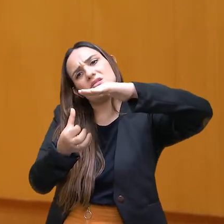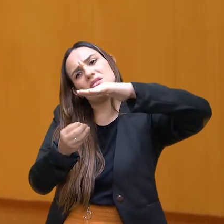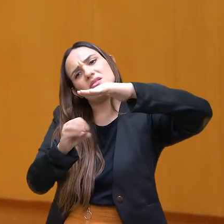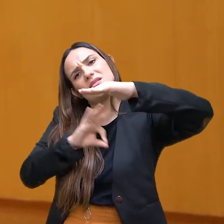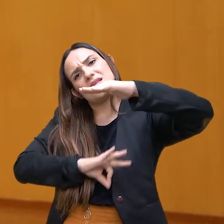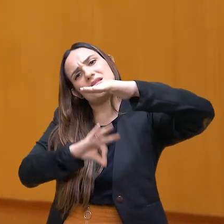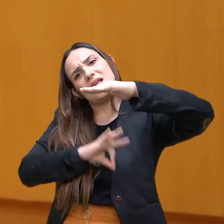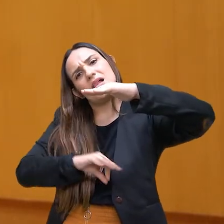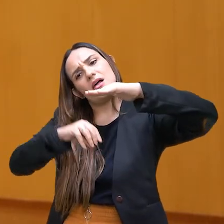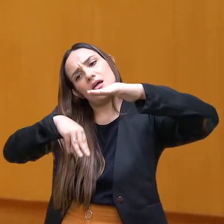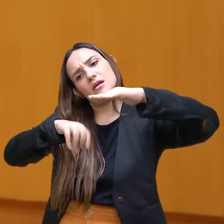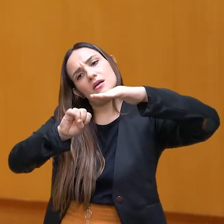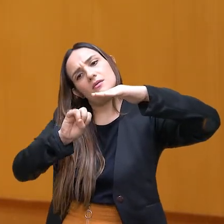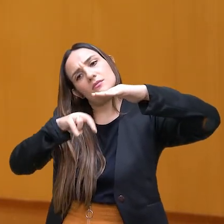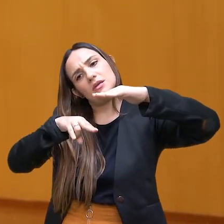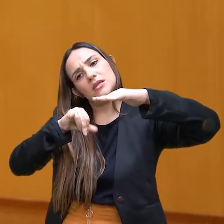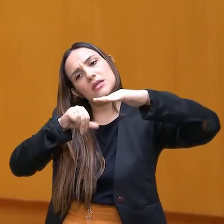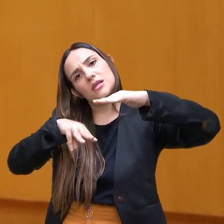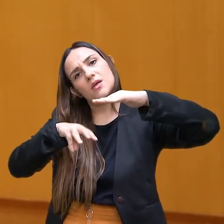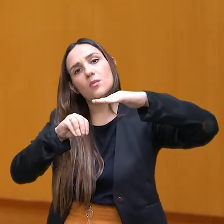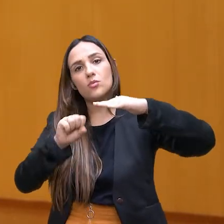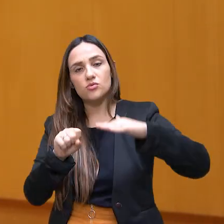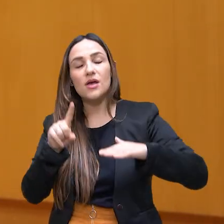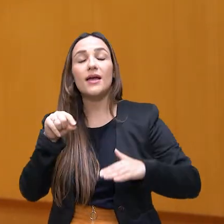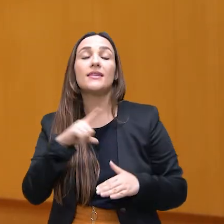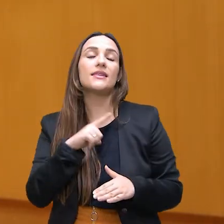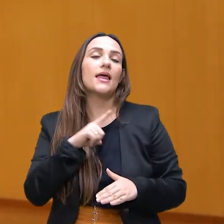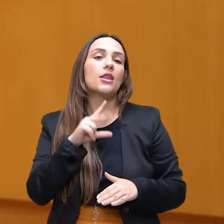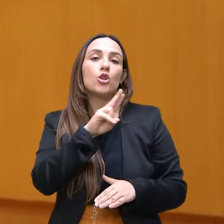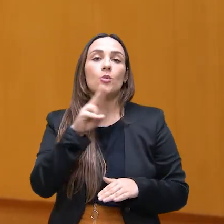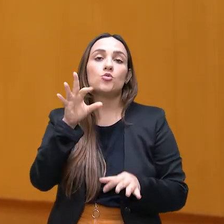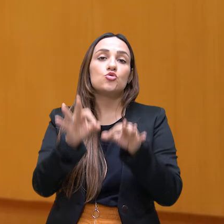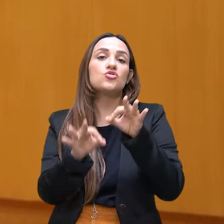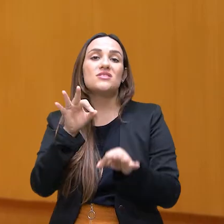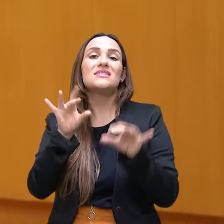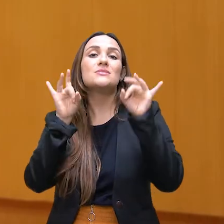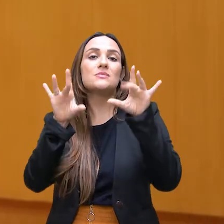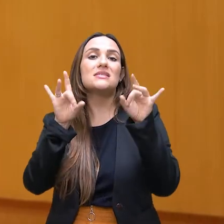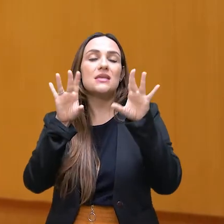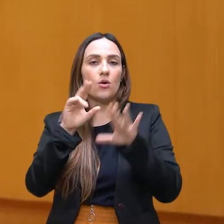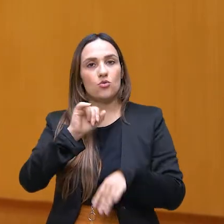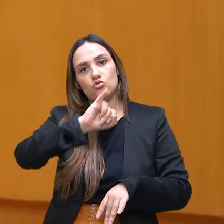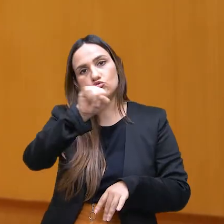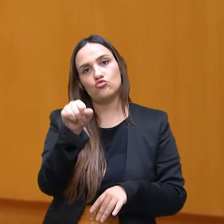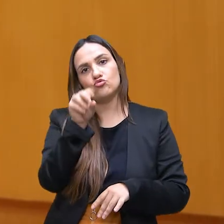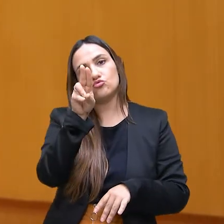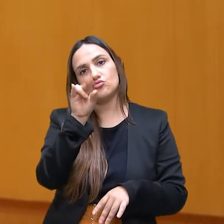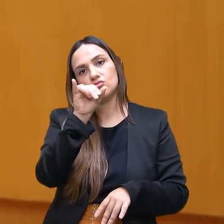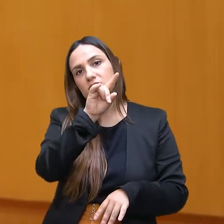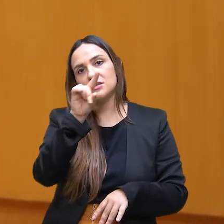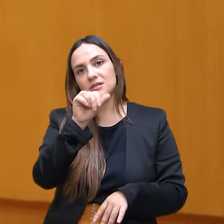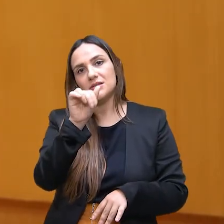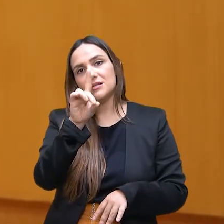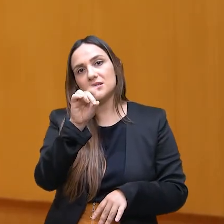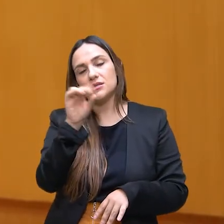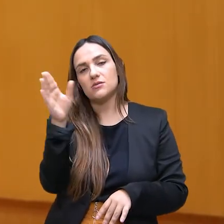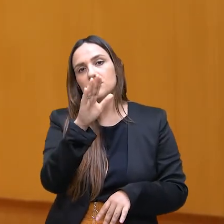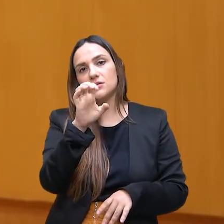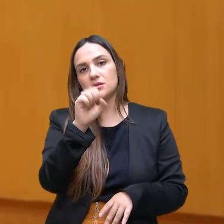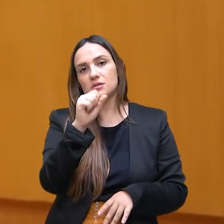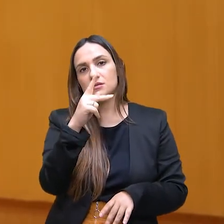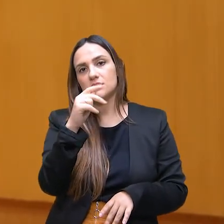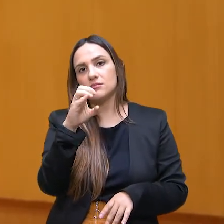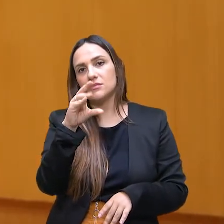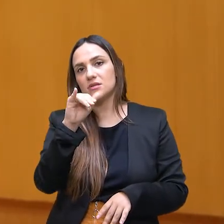mínimos, recorre-se ao Juizado Especial da Fazenda Pública. E nós, aqui no Mato Grosso do